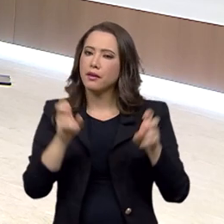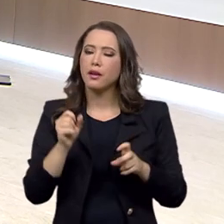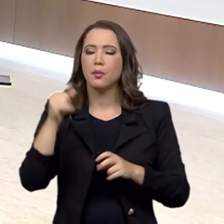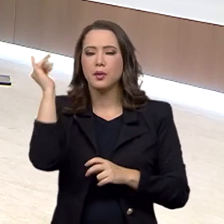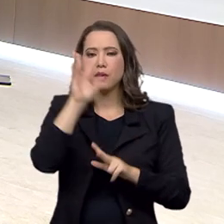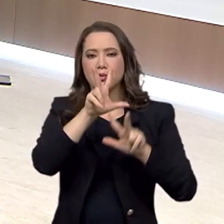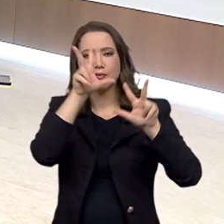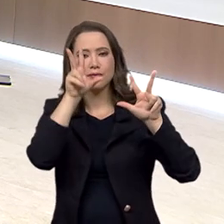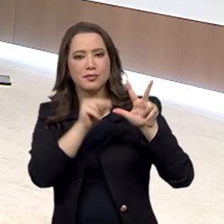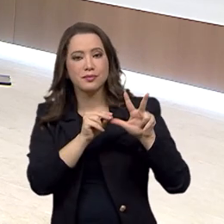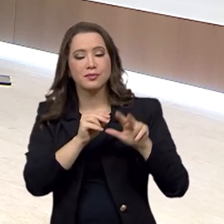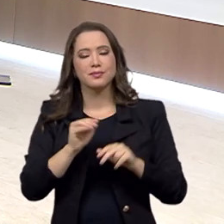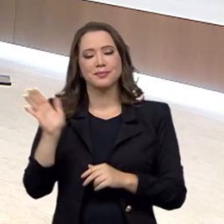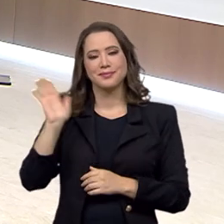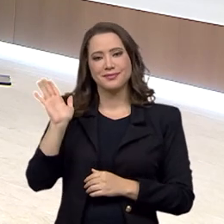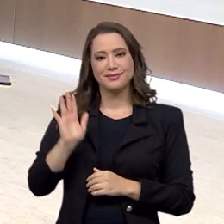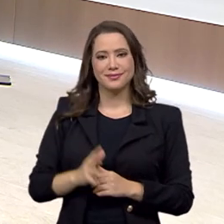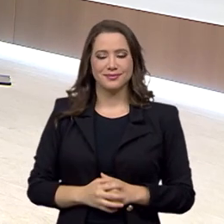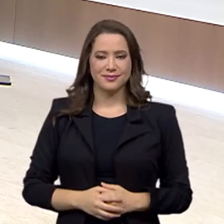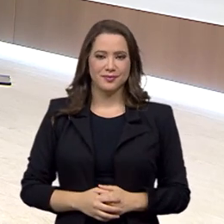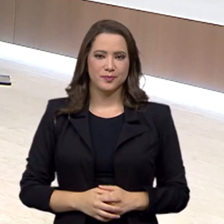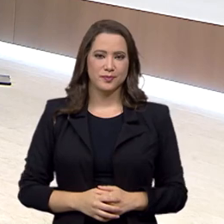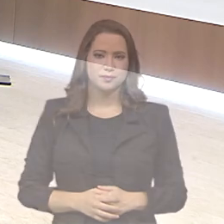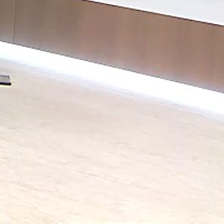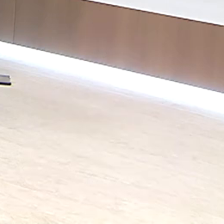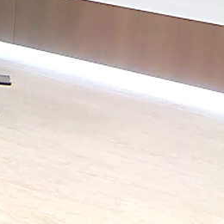na TV Brasil. Até o próximo programa.